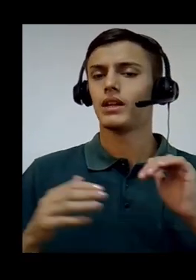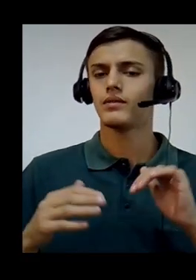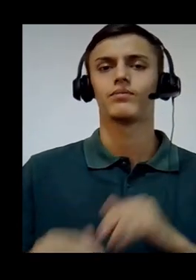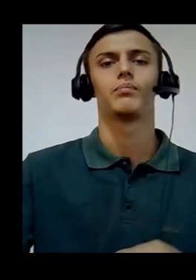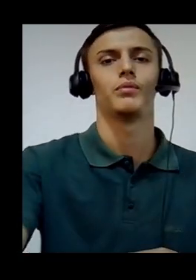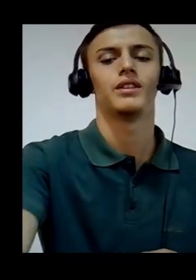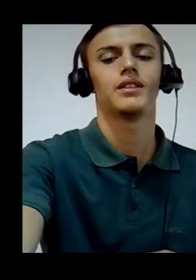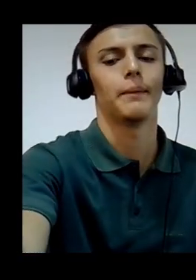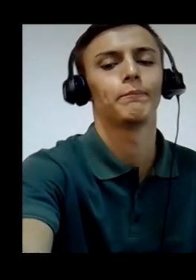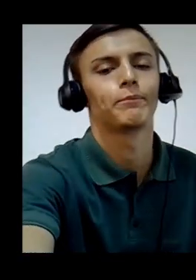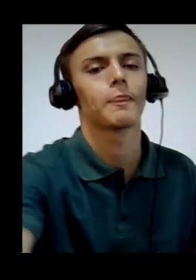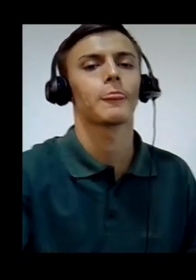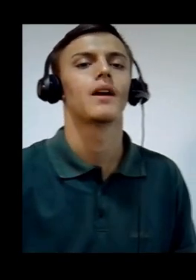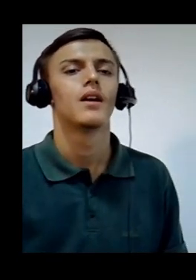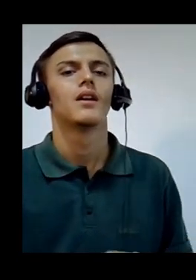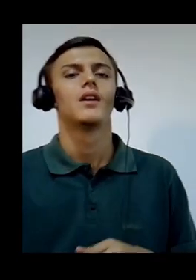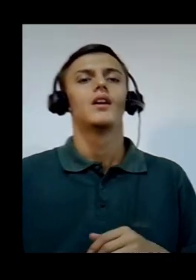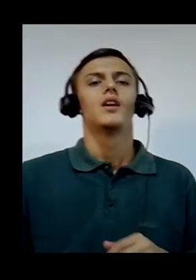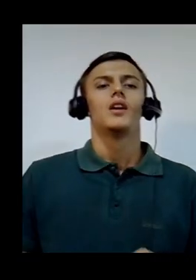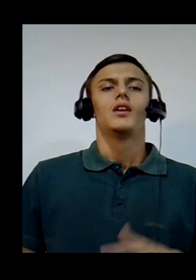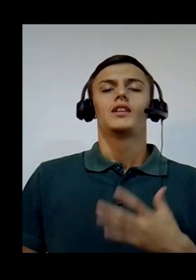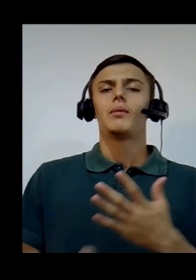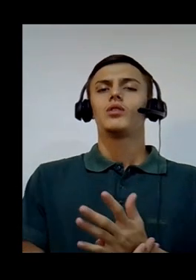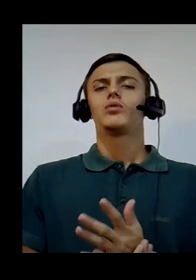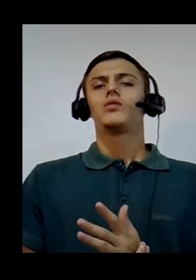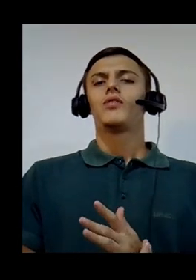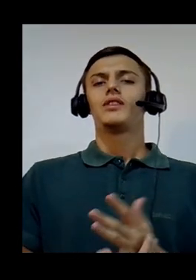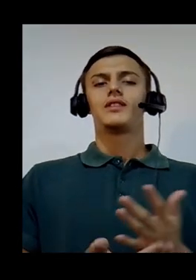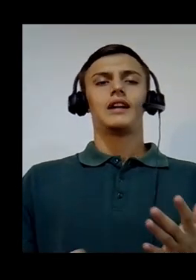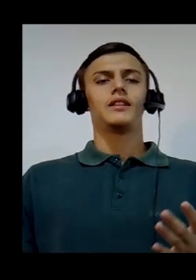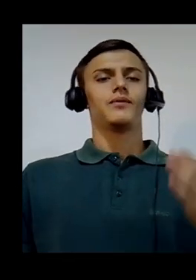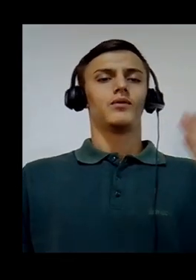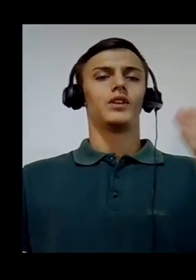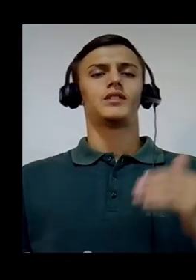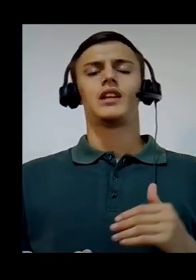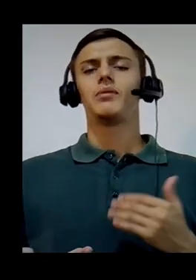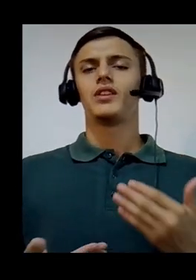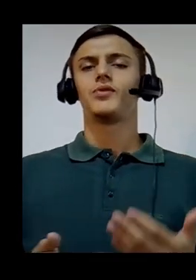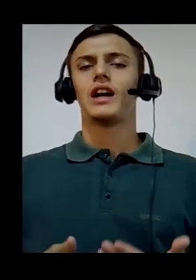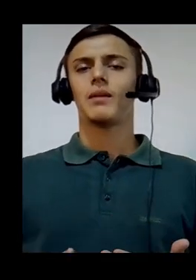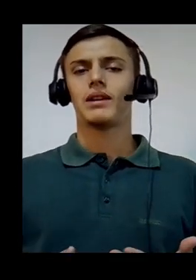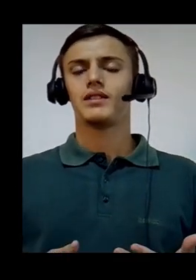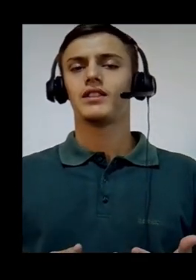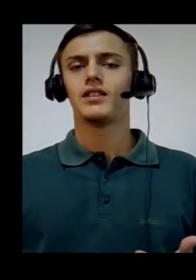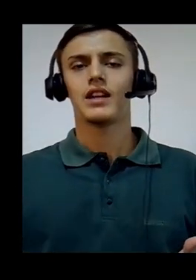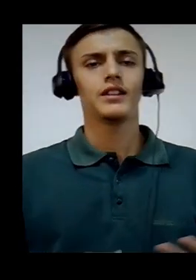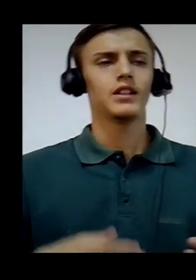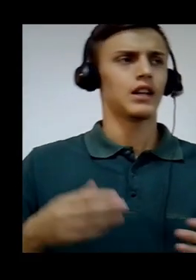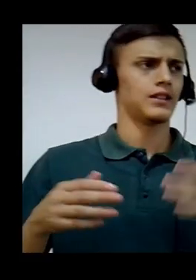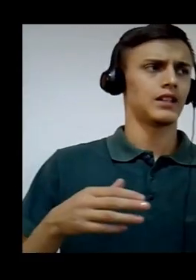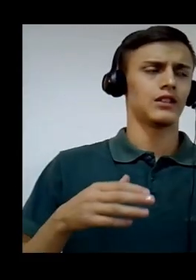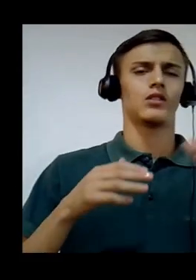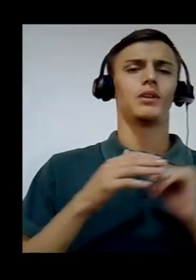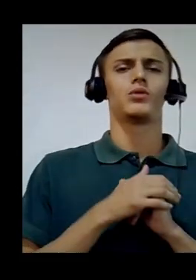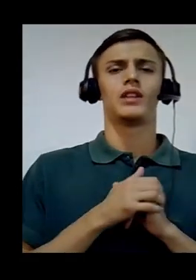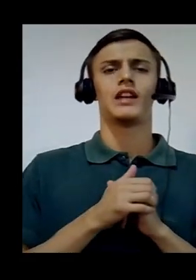com a plaquinha vermelha, proibido acessar. Trabalho em altura envolvendo escada, sempre verificar a capacidade da escada. As escadas, normalmente, o